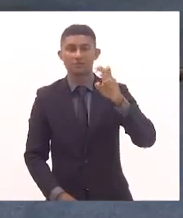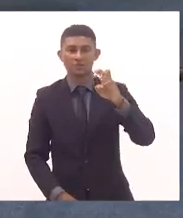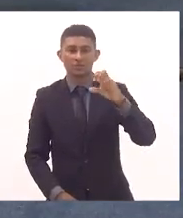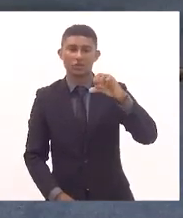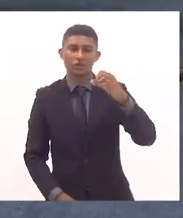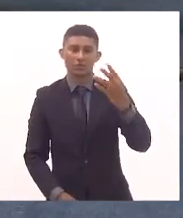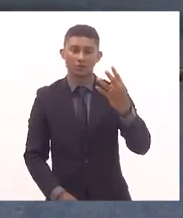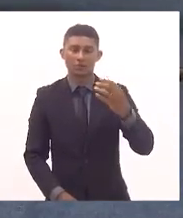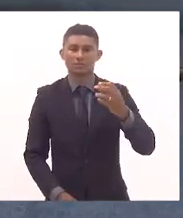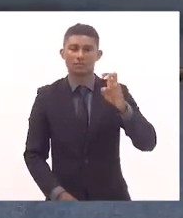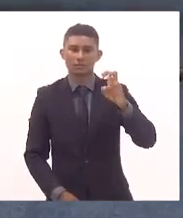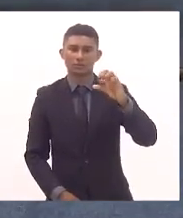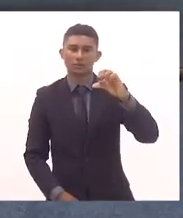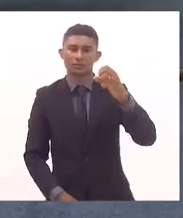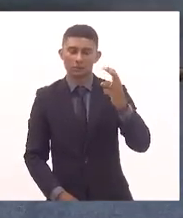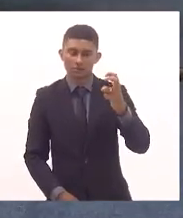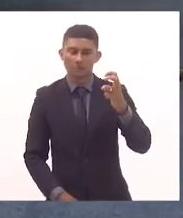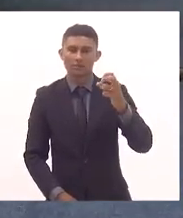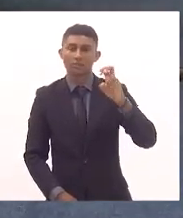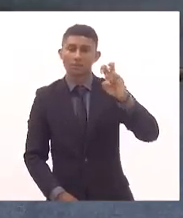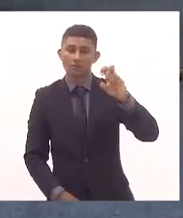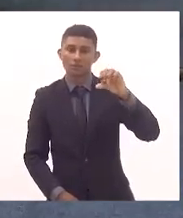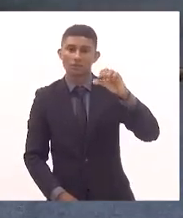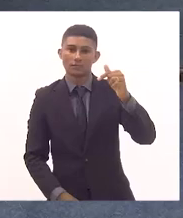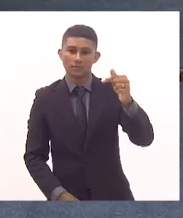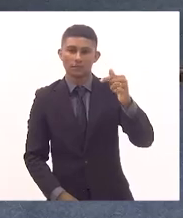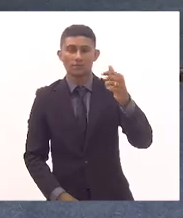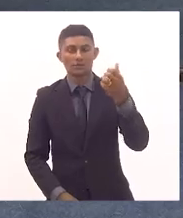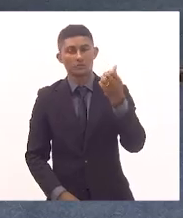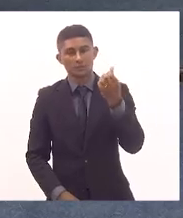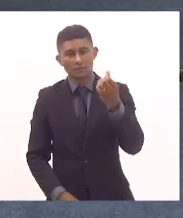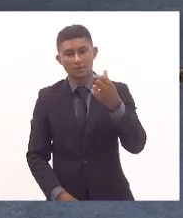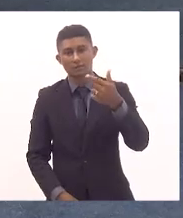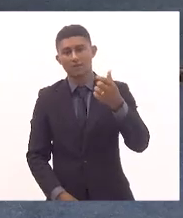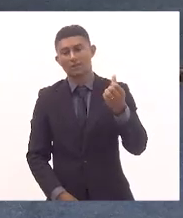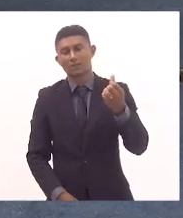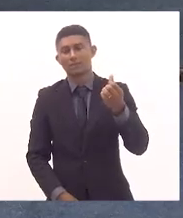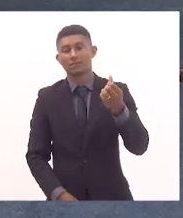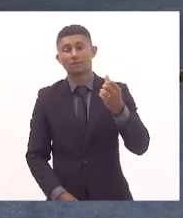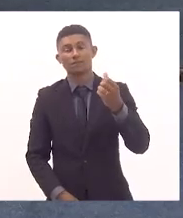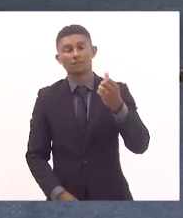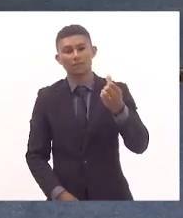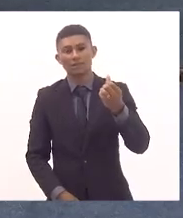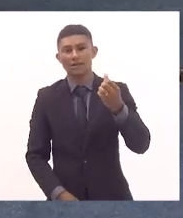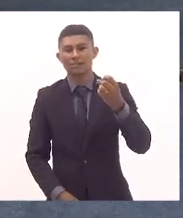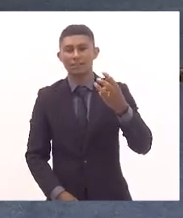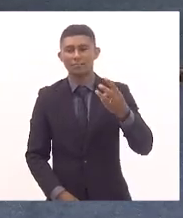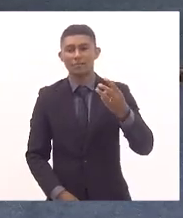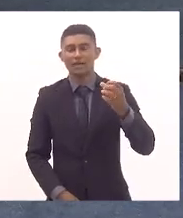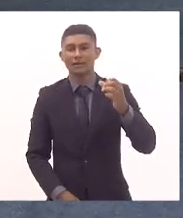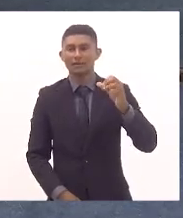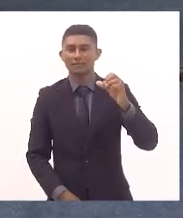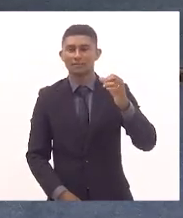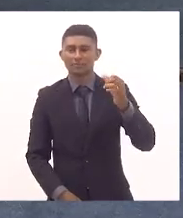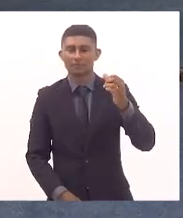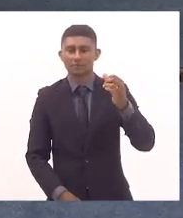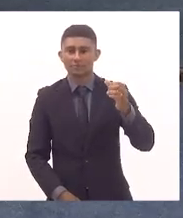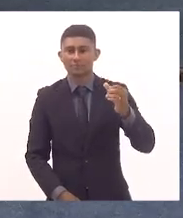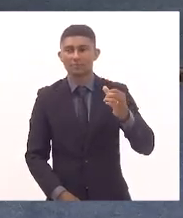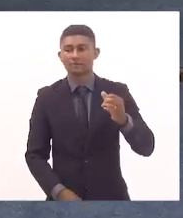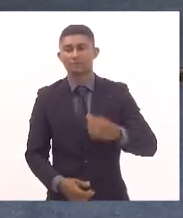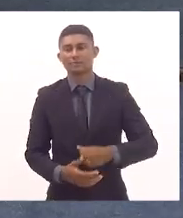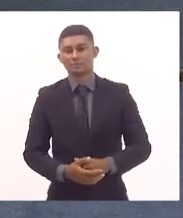594, 595, 596, 597, 616, 625, 630, 633, 636,